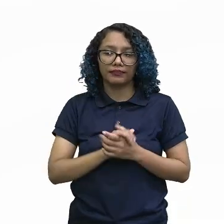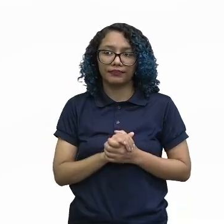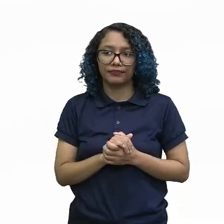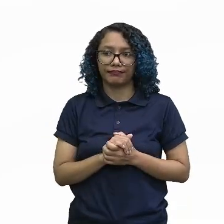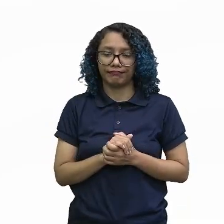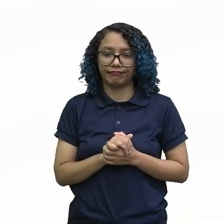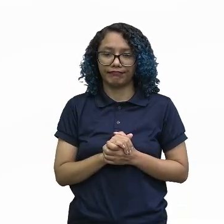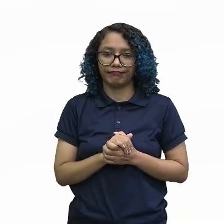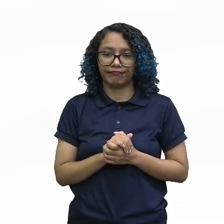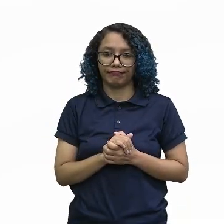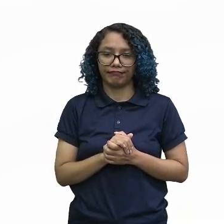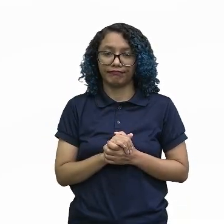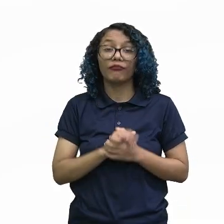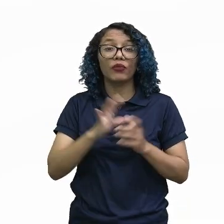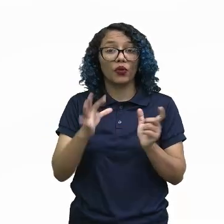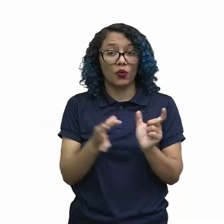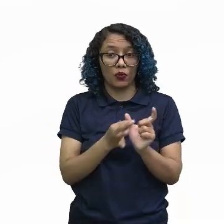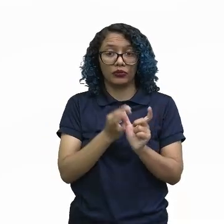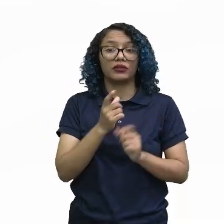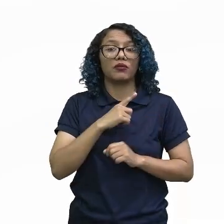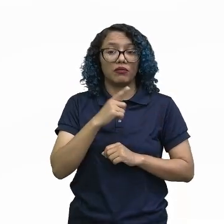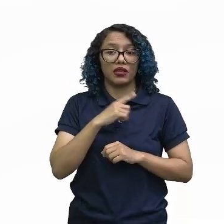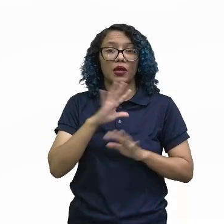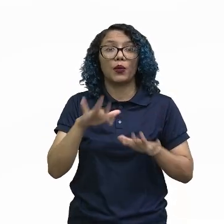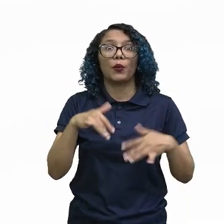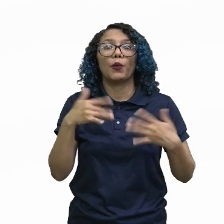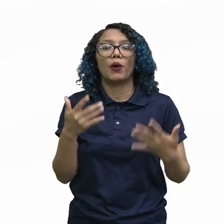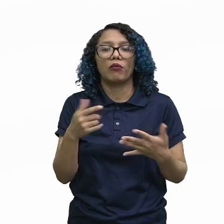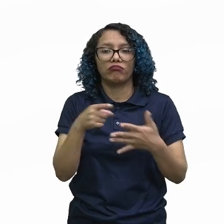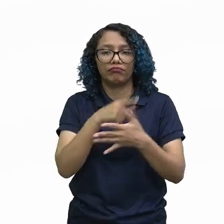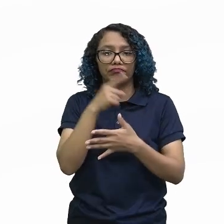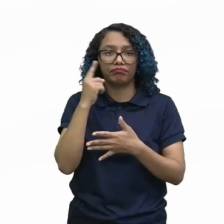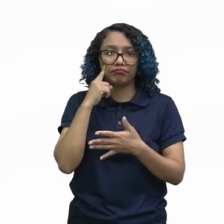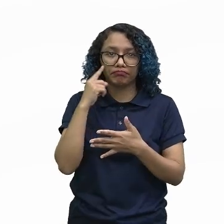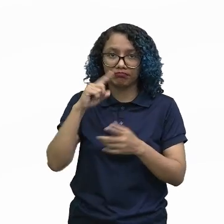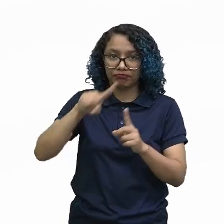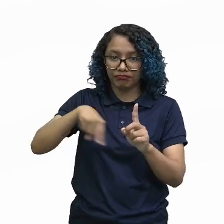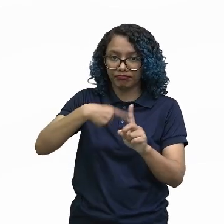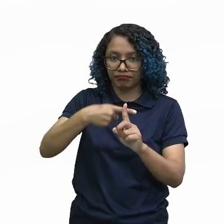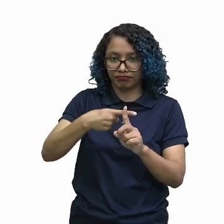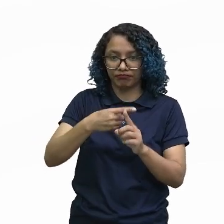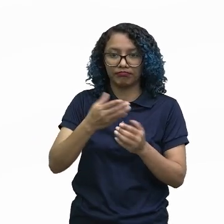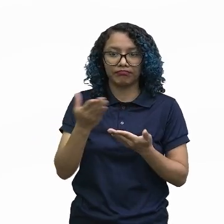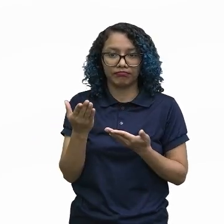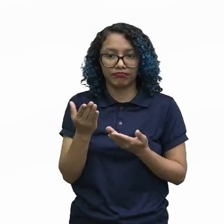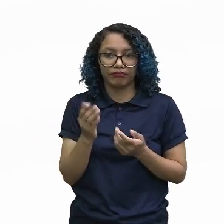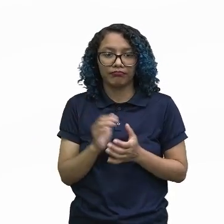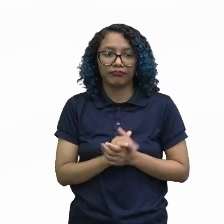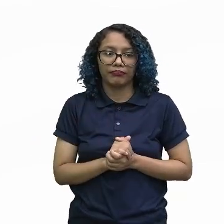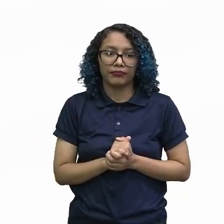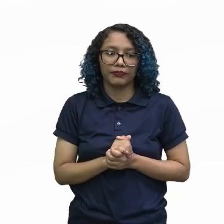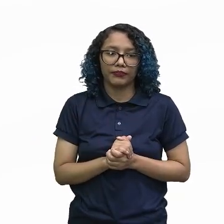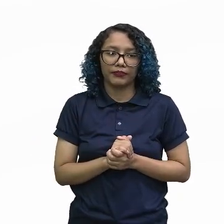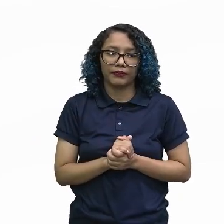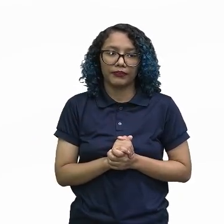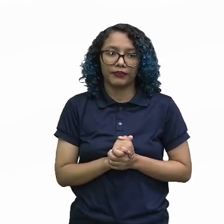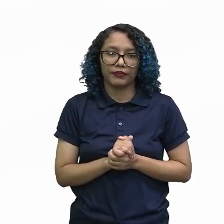das conjunções aditivas, né, em que elas podem ser